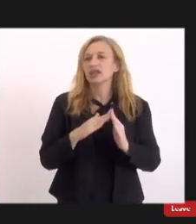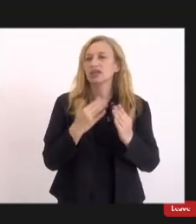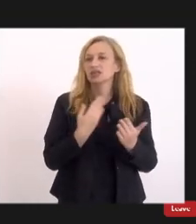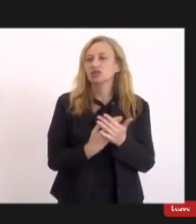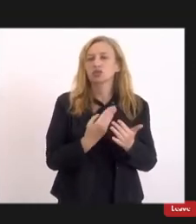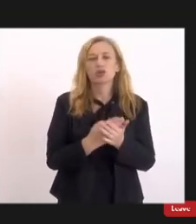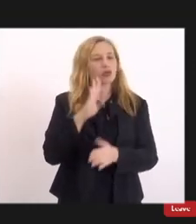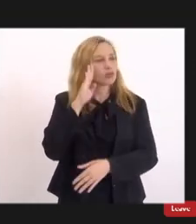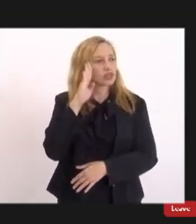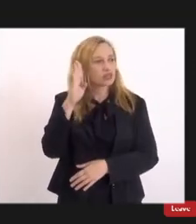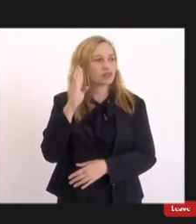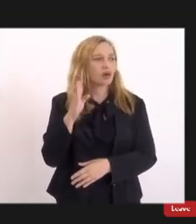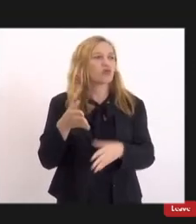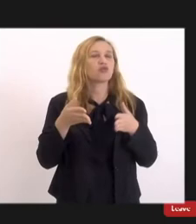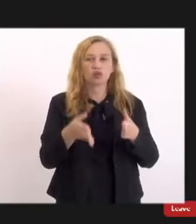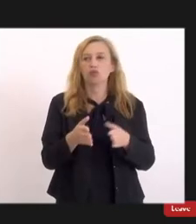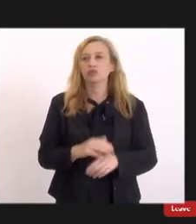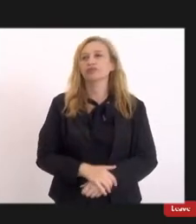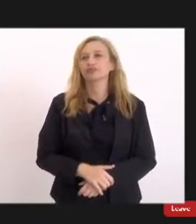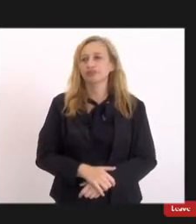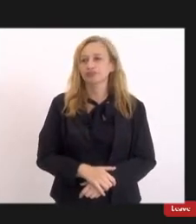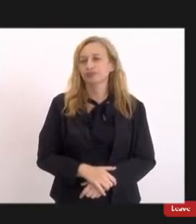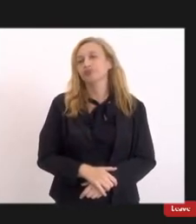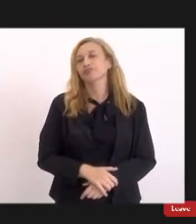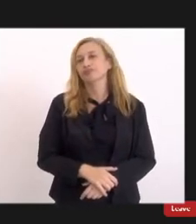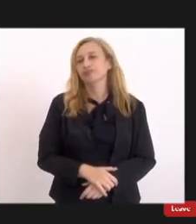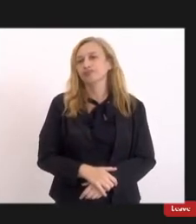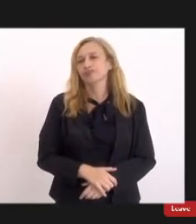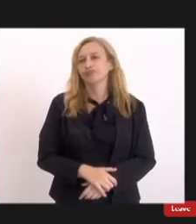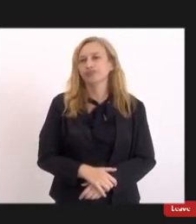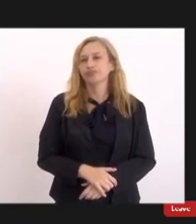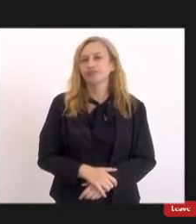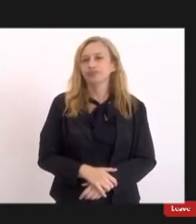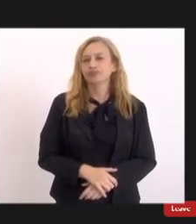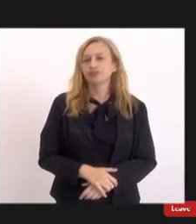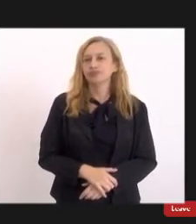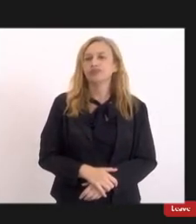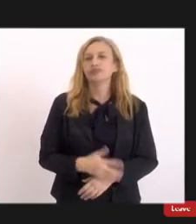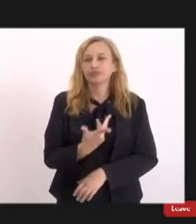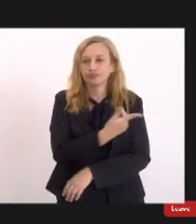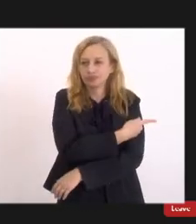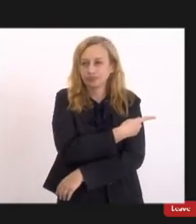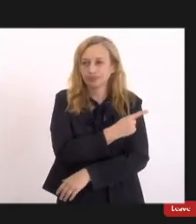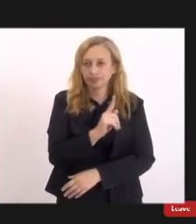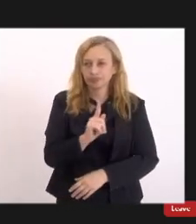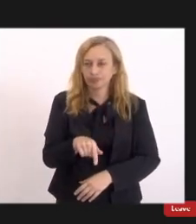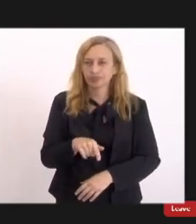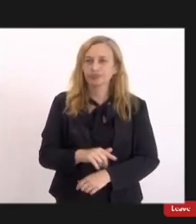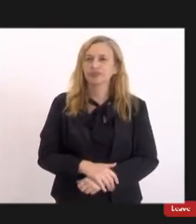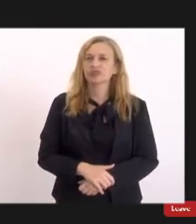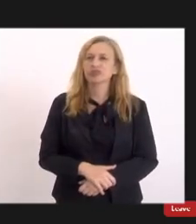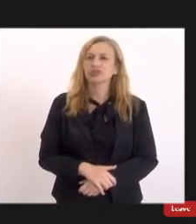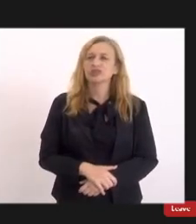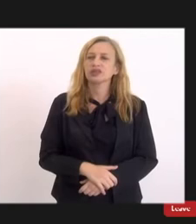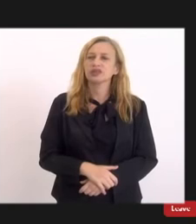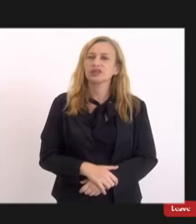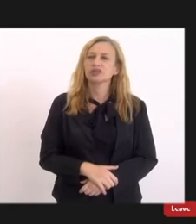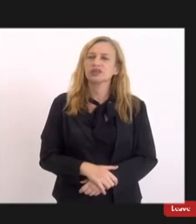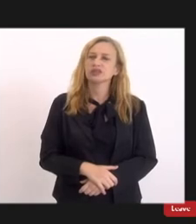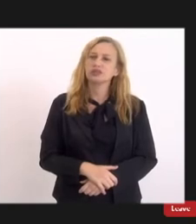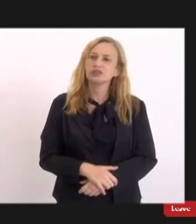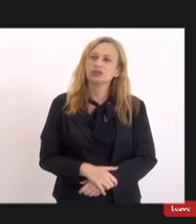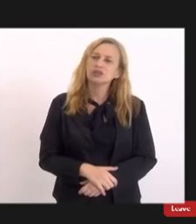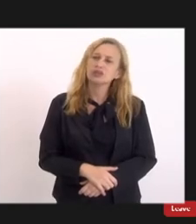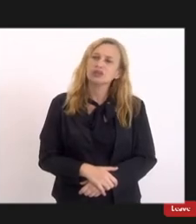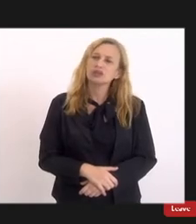pontos fundamentais para se fazer a campanha. Que dirá, quem sabe também, inclusive, a vacinação. O CEP, inclusive, entrou com uma